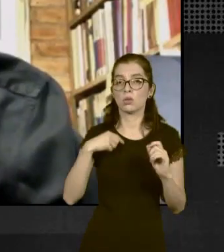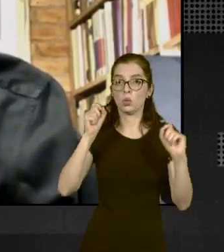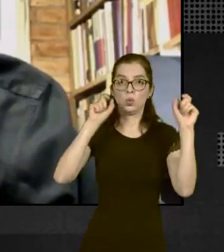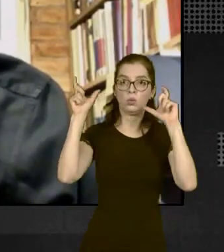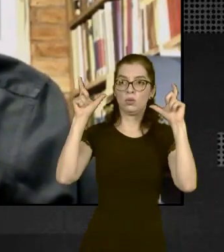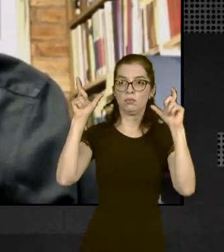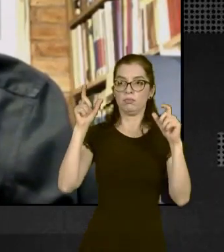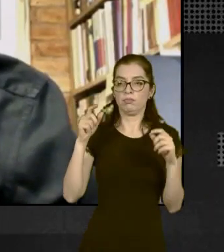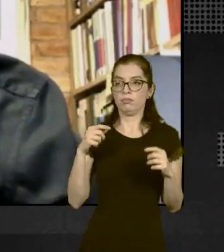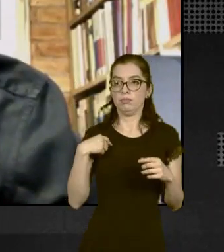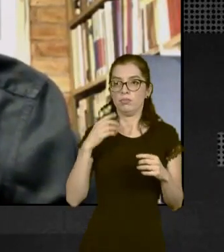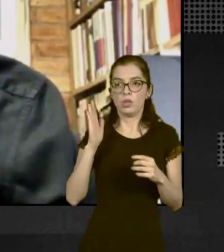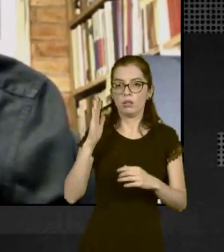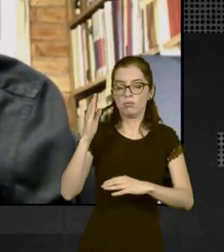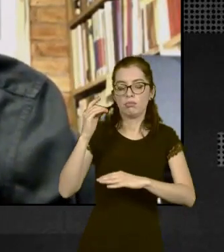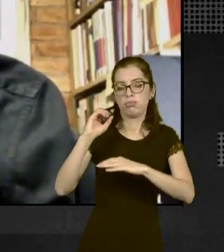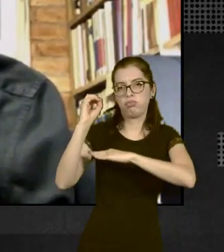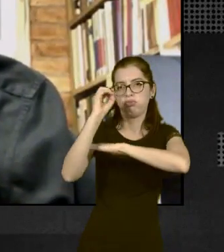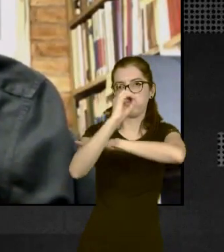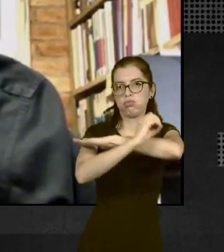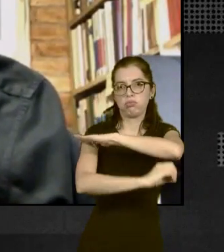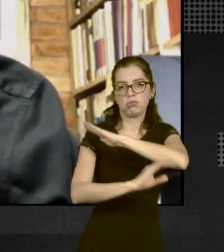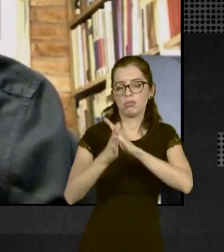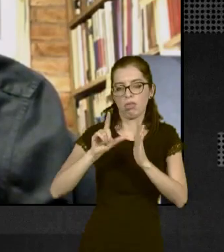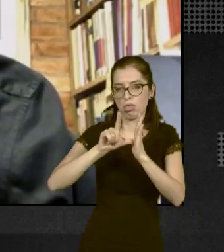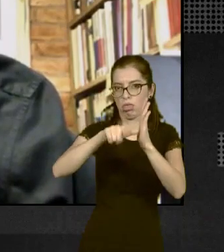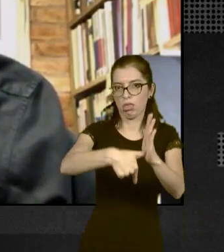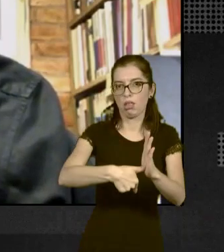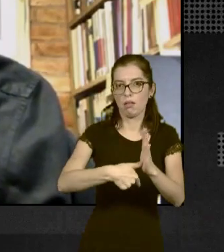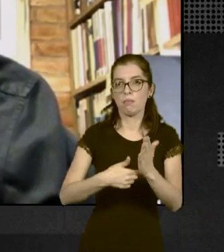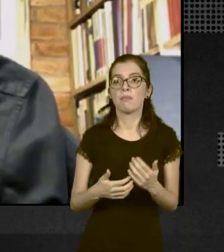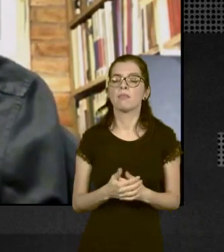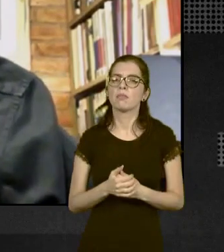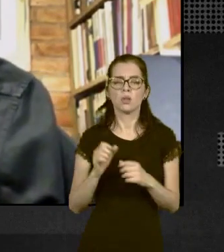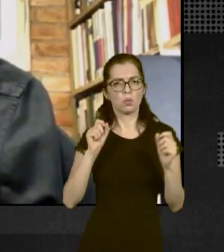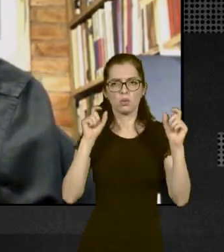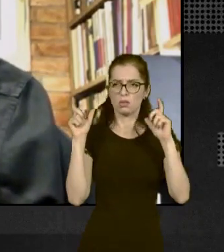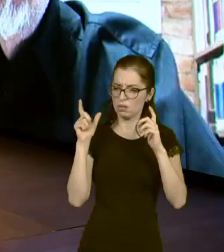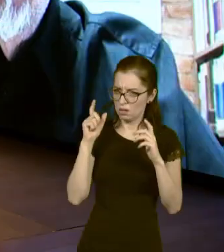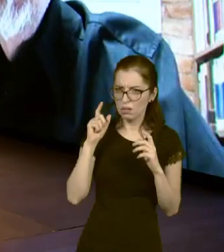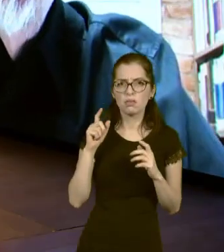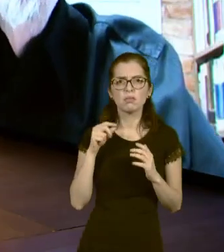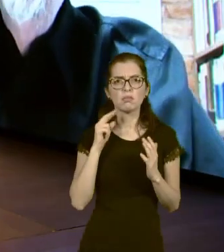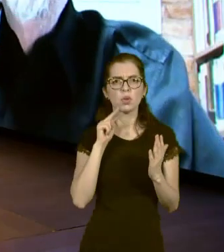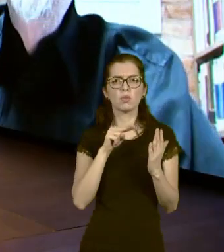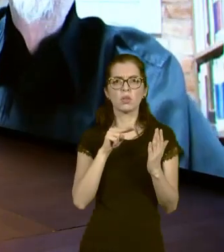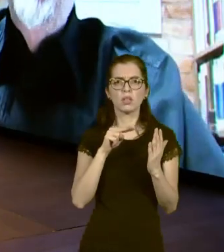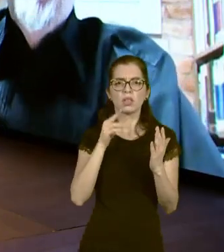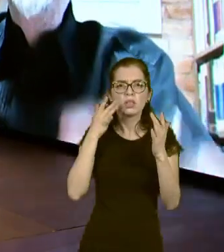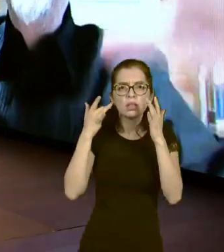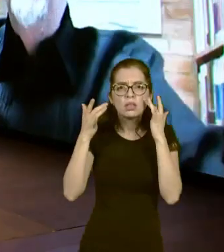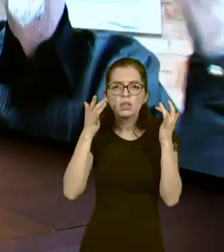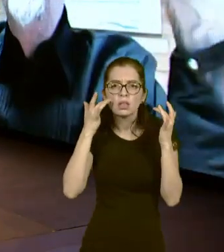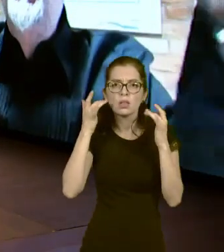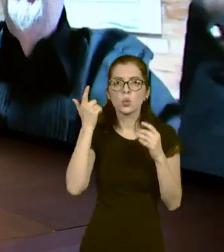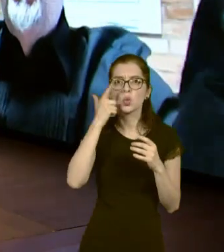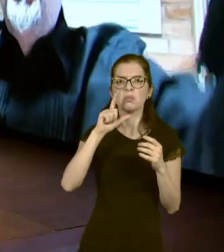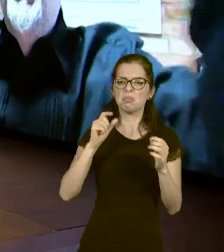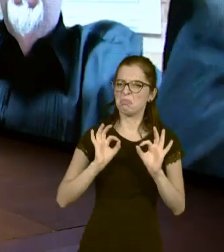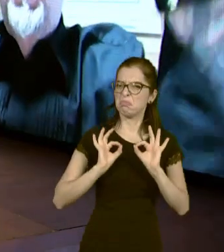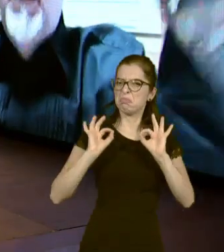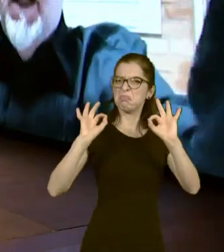A gente acordou um dia de manhã e a minha mãe me deu o jornal e disse, eu acordava tarde